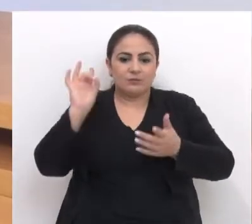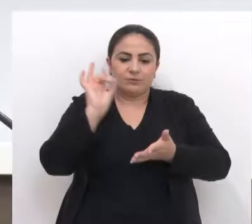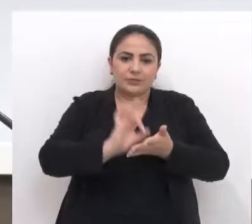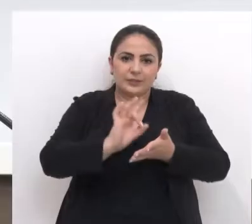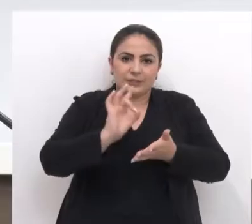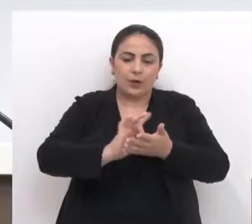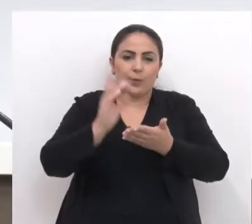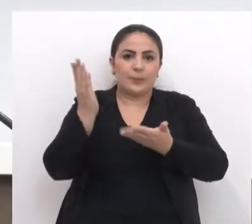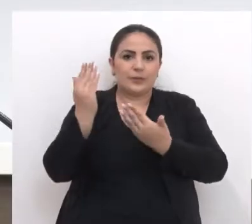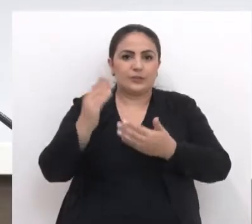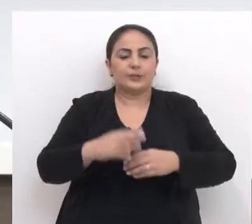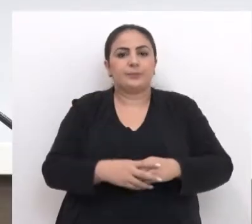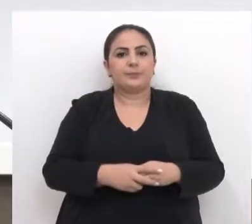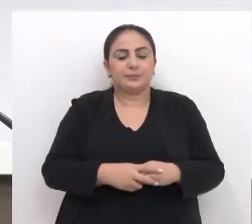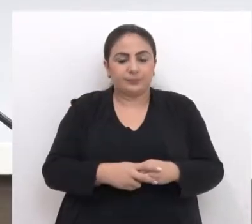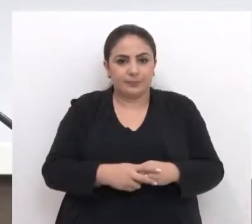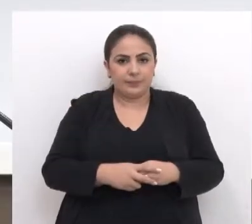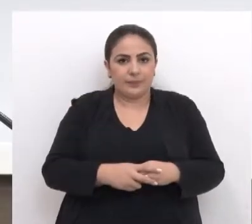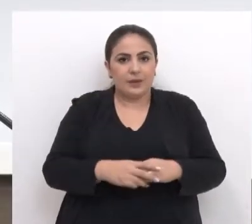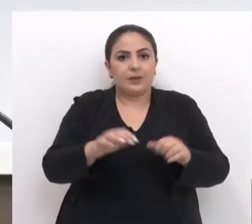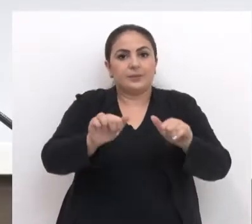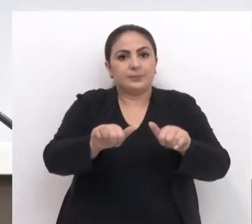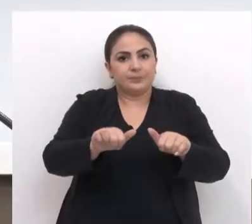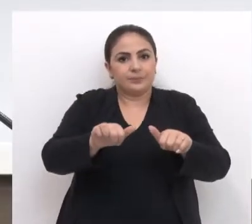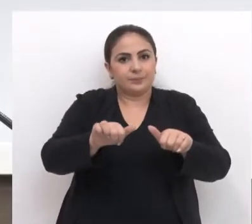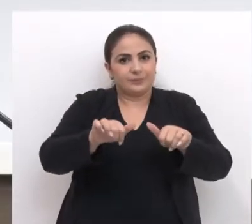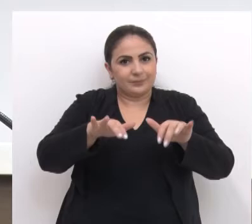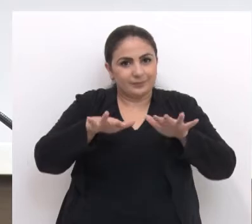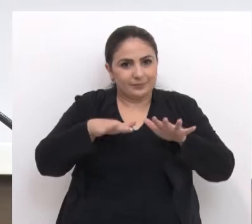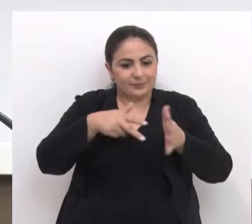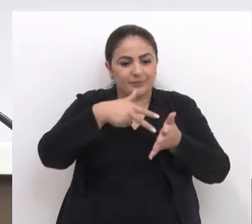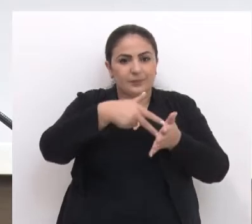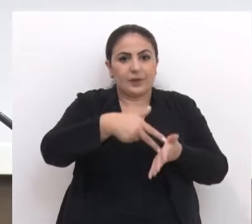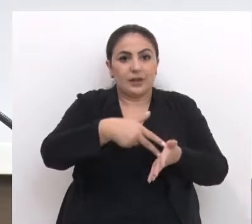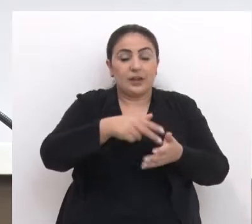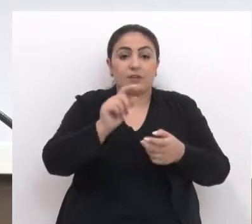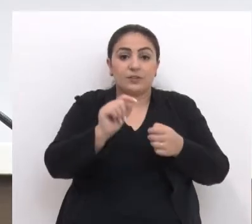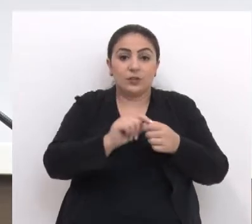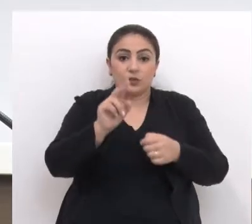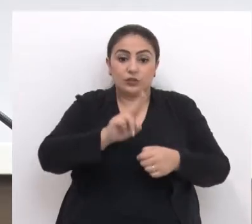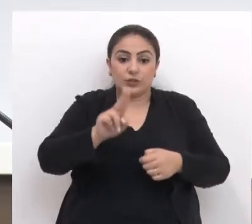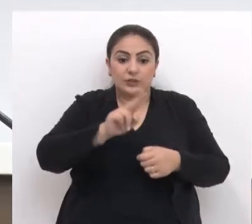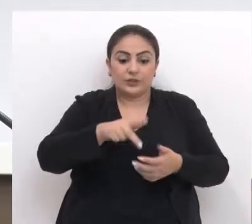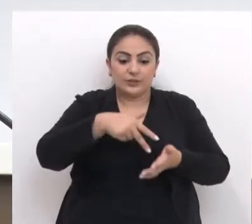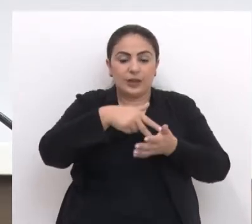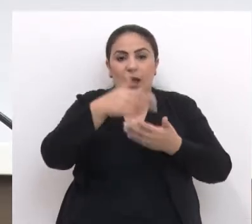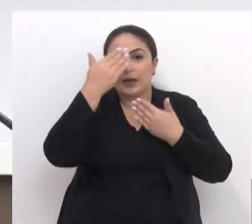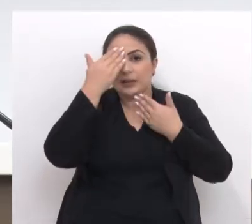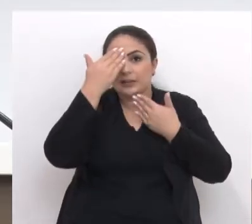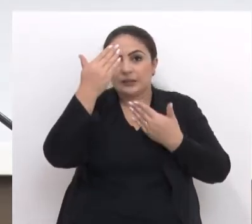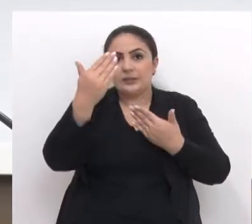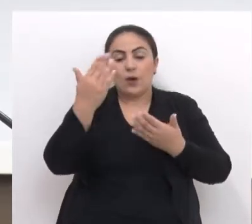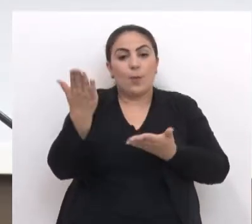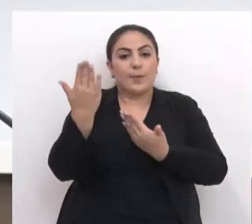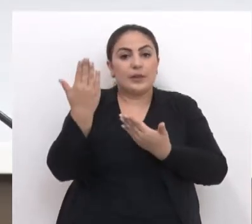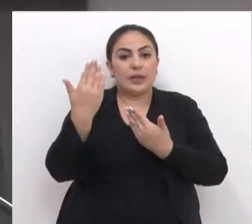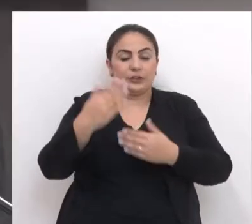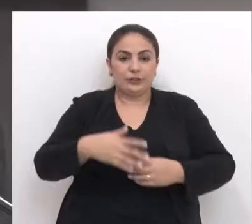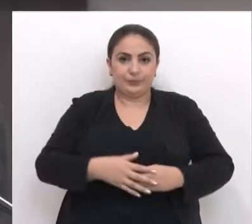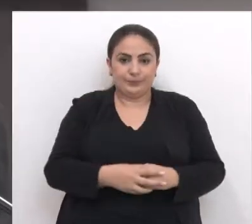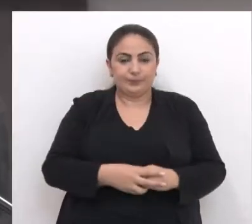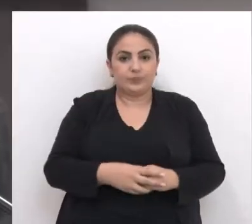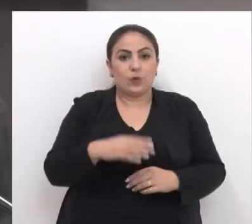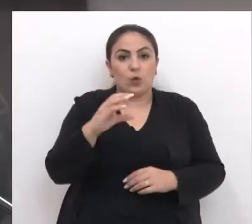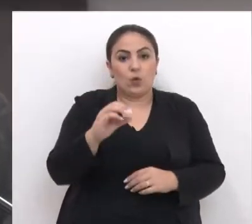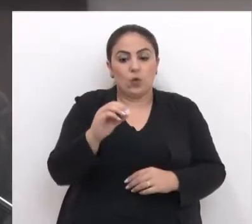homenagem. Durante a solenidade, o escritor e historiador utilizou a tribuna para agradecer a homenagem.